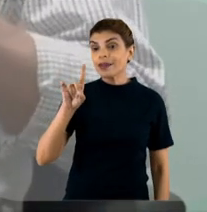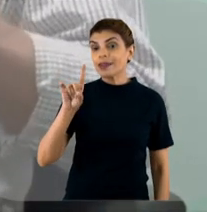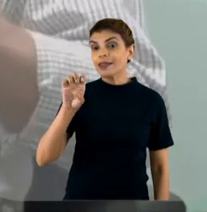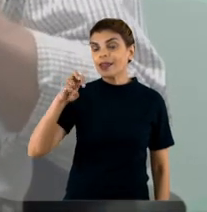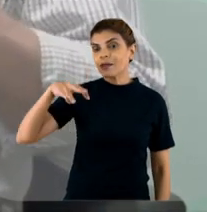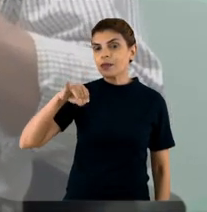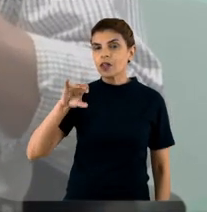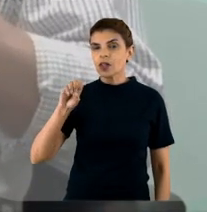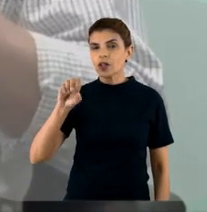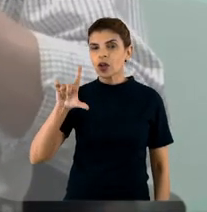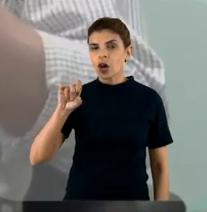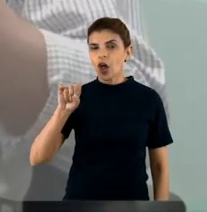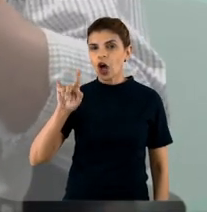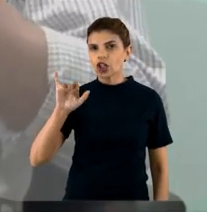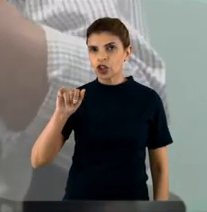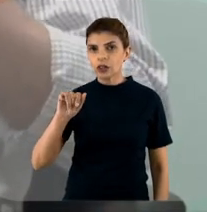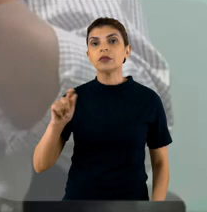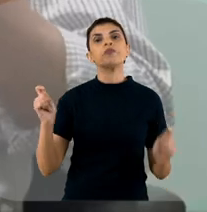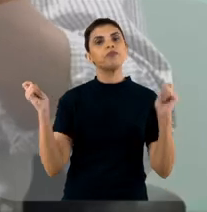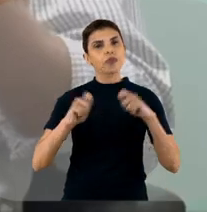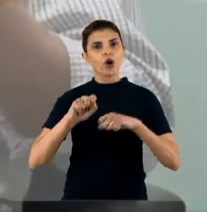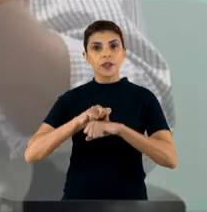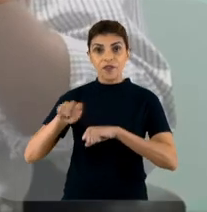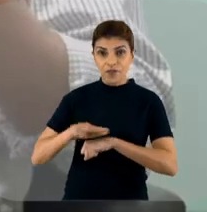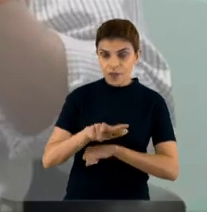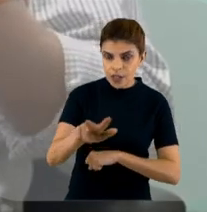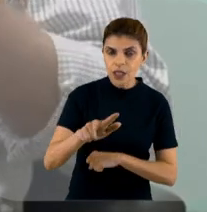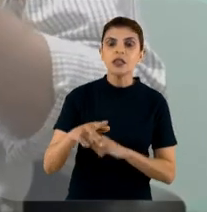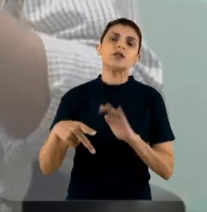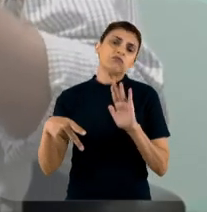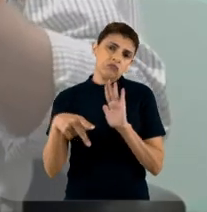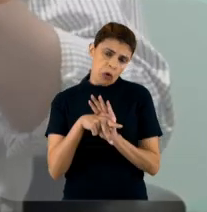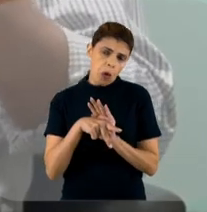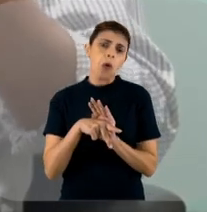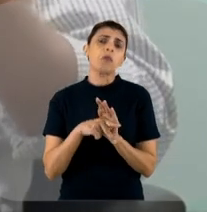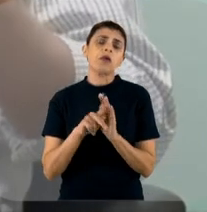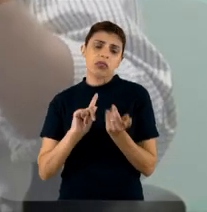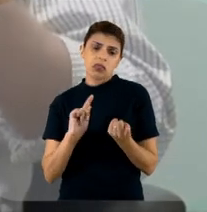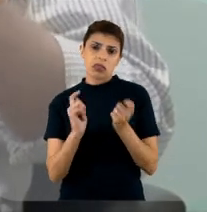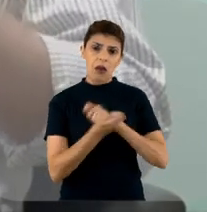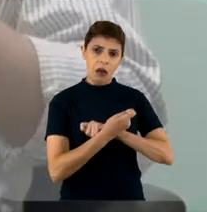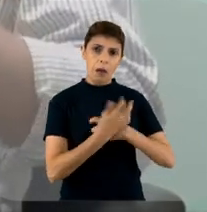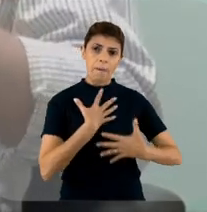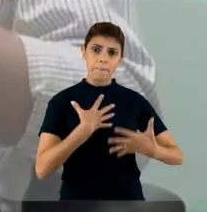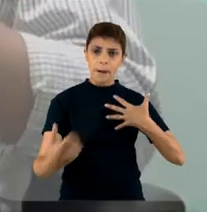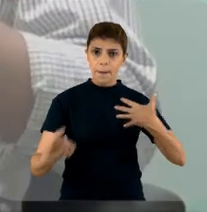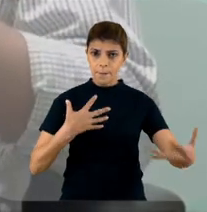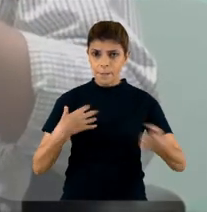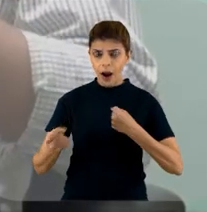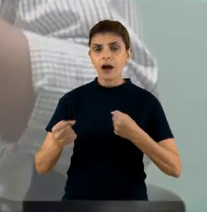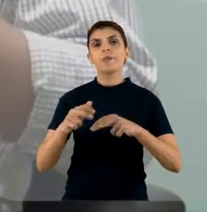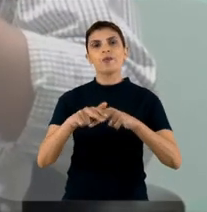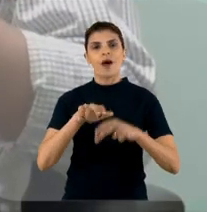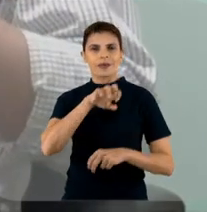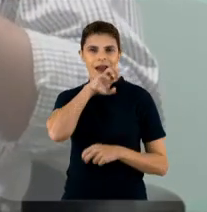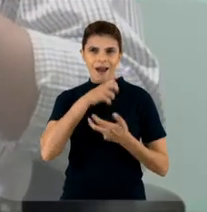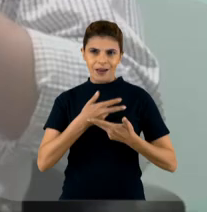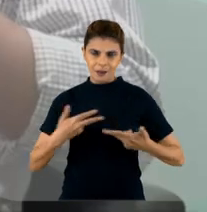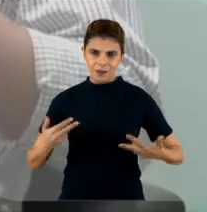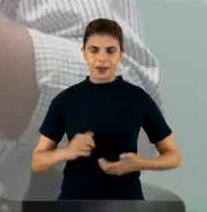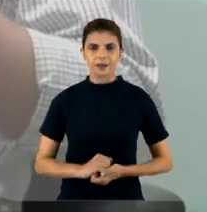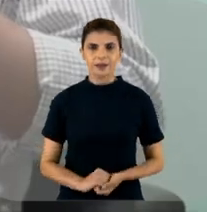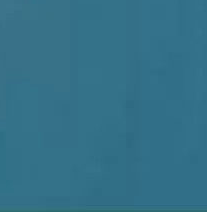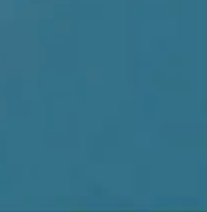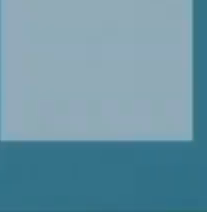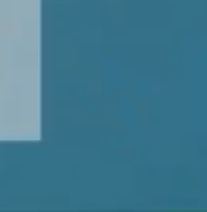ligação epidemiológica que trouxe a possibilidade de ser um vírus ou de ser um agente patogênico transmitido através dessa